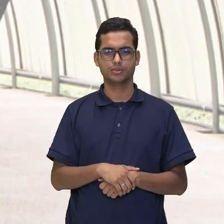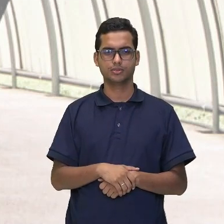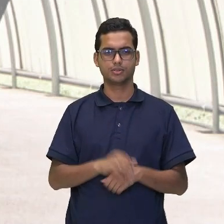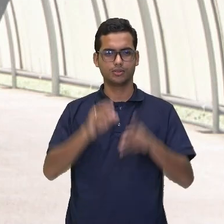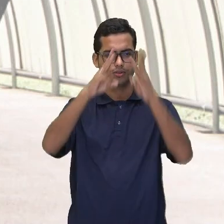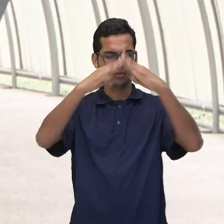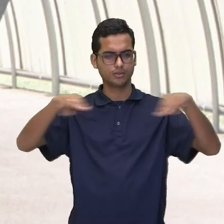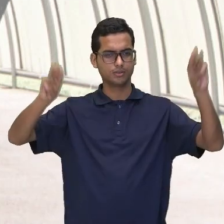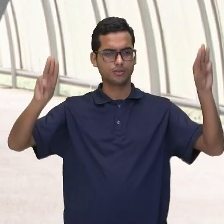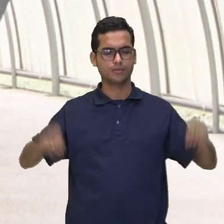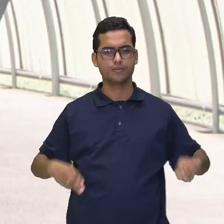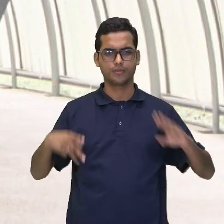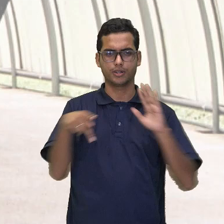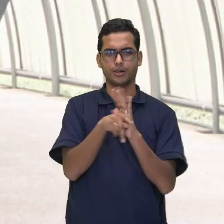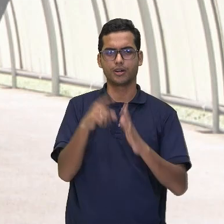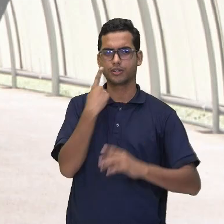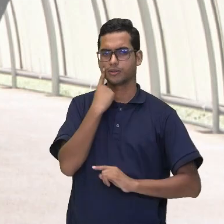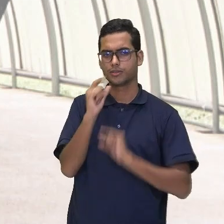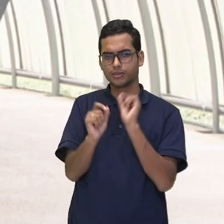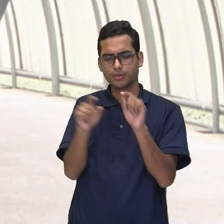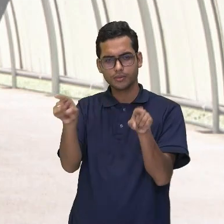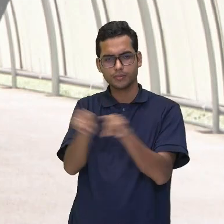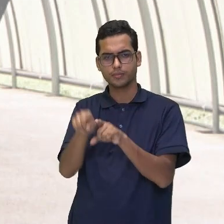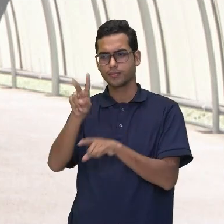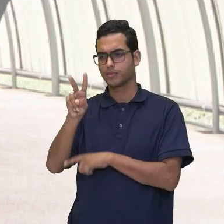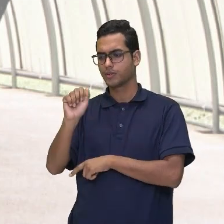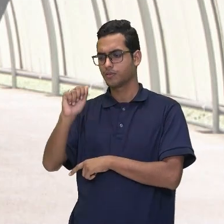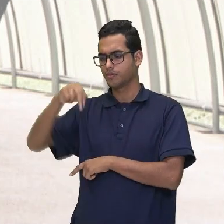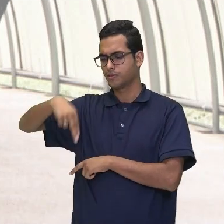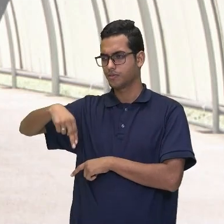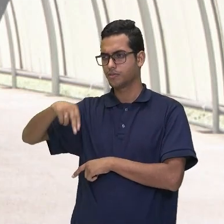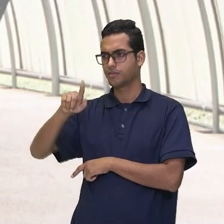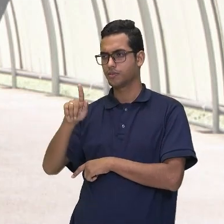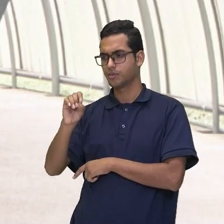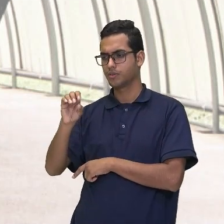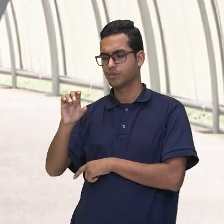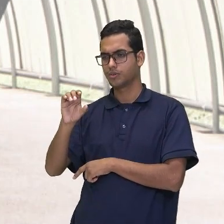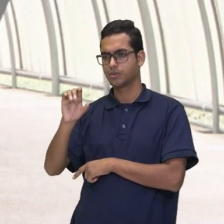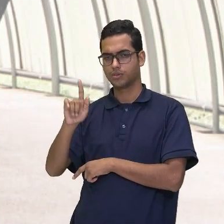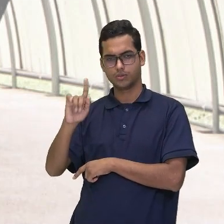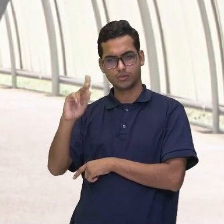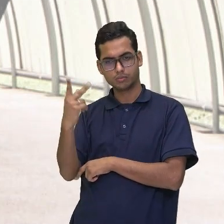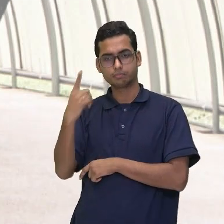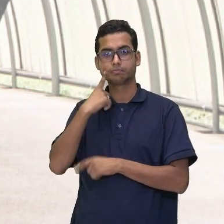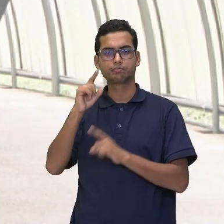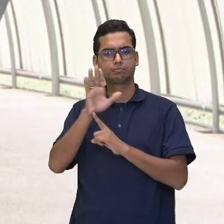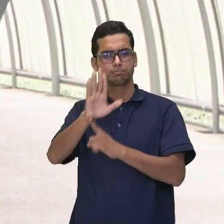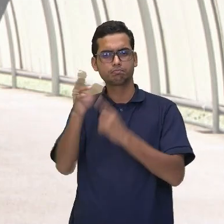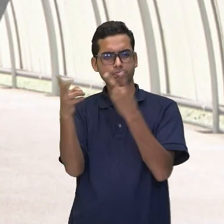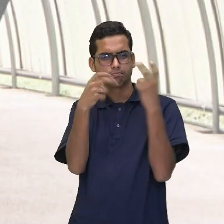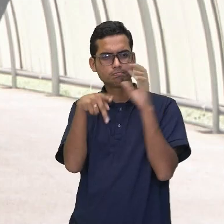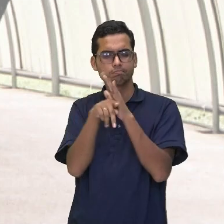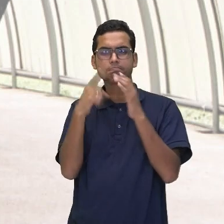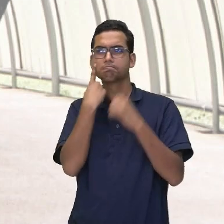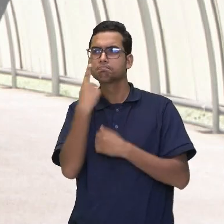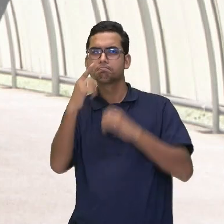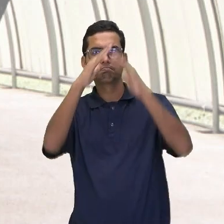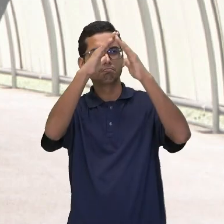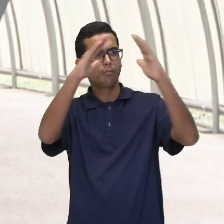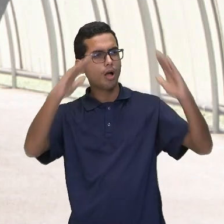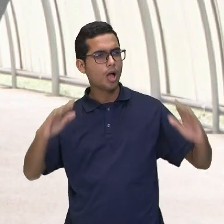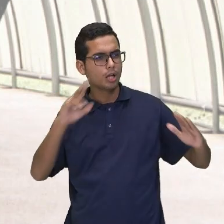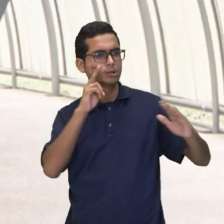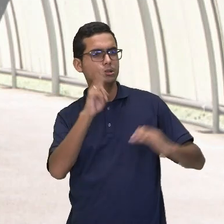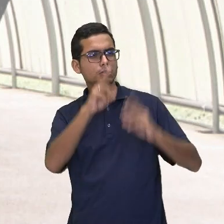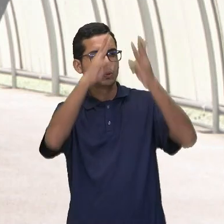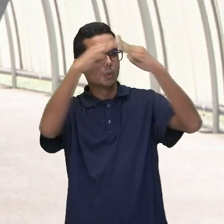que acontece no mundo inteiro, onde você entra e tem uma visualização das obras dele, ou seja, só é visual, ou